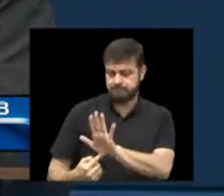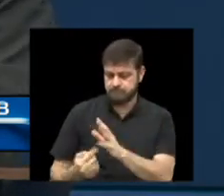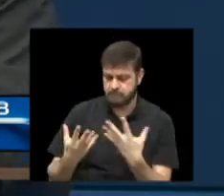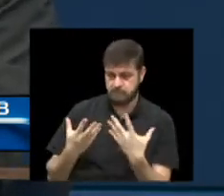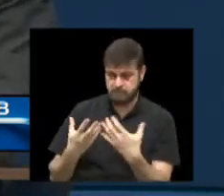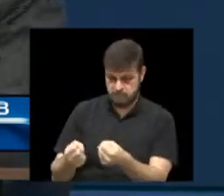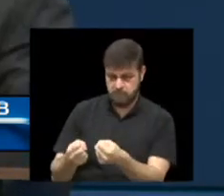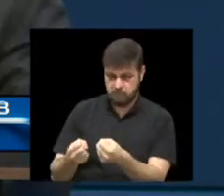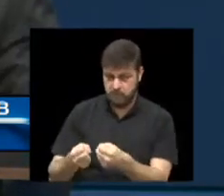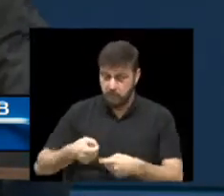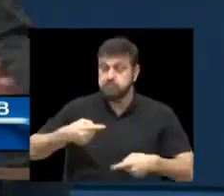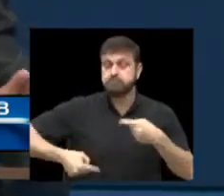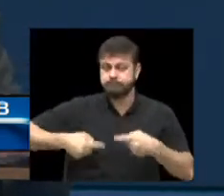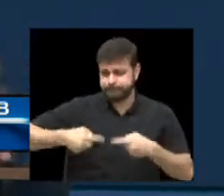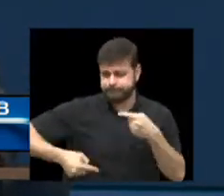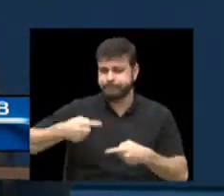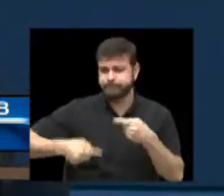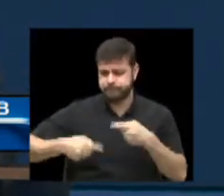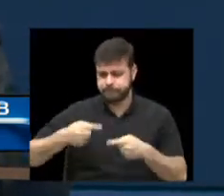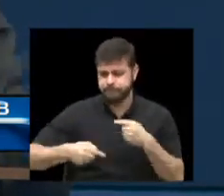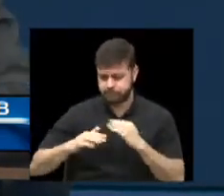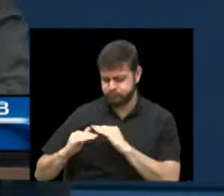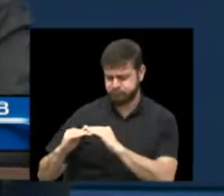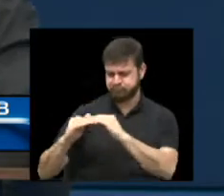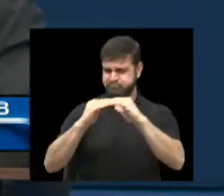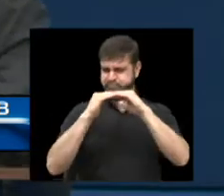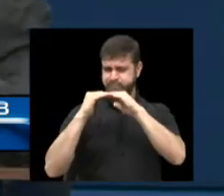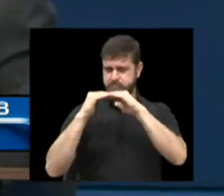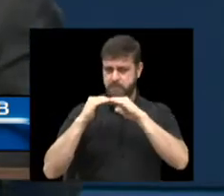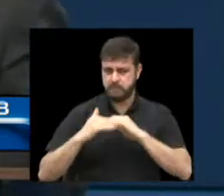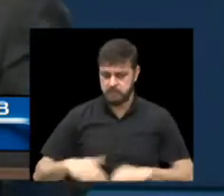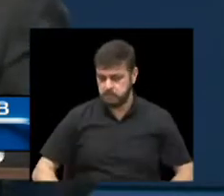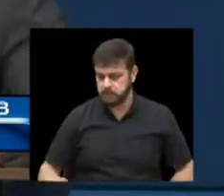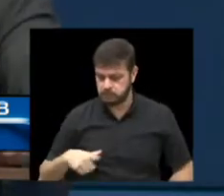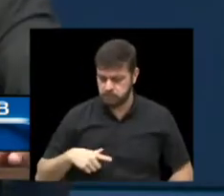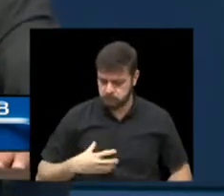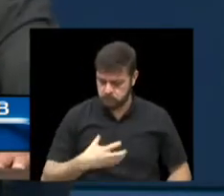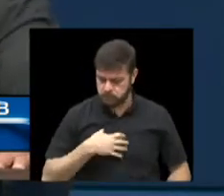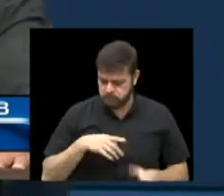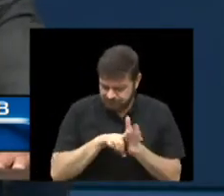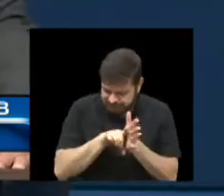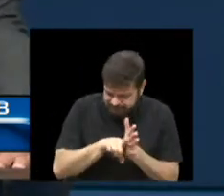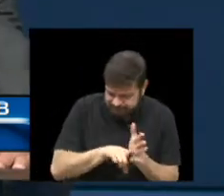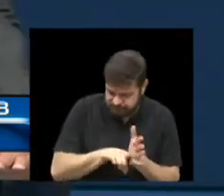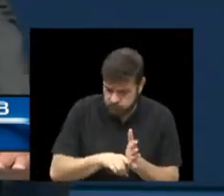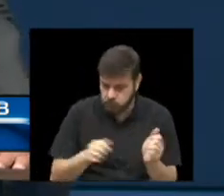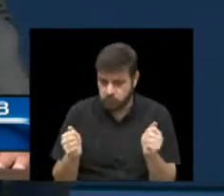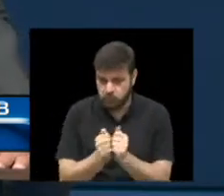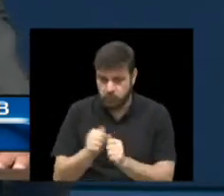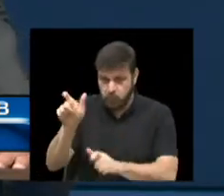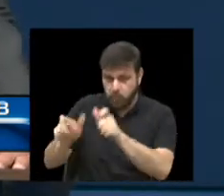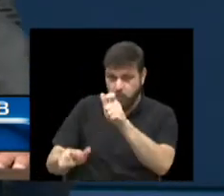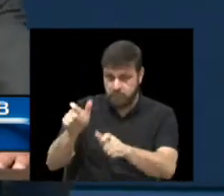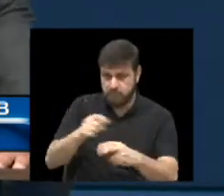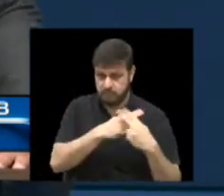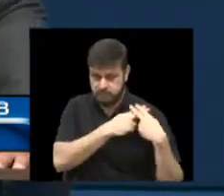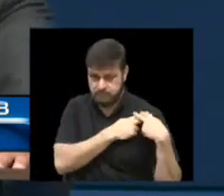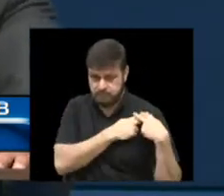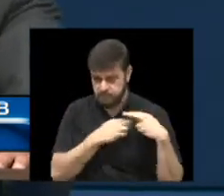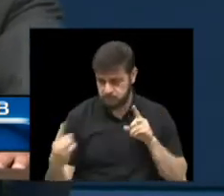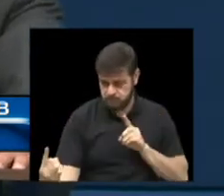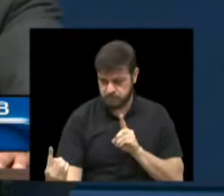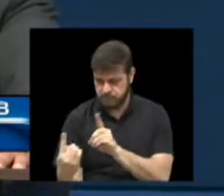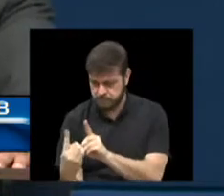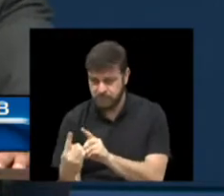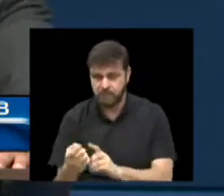irá discutir no mais alto nível, de uma forma mais apurada, com os responsáveis. Inclusive, sugeriu, e de lá da reunião